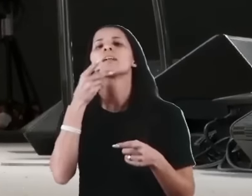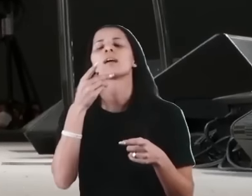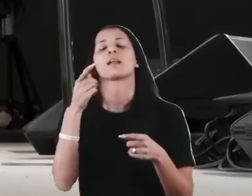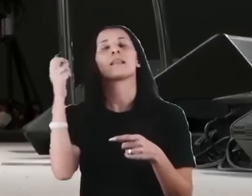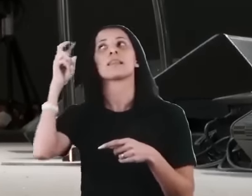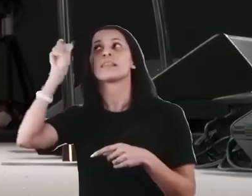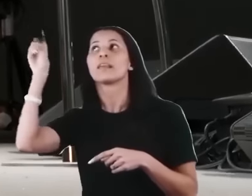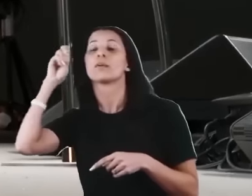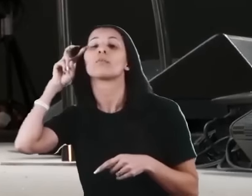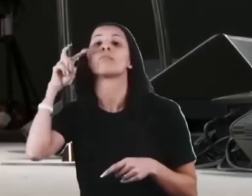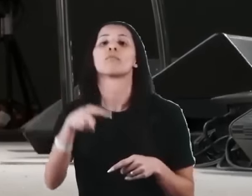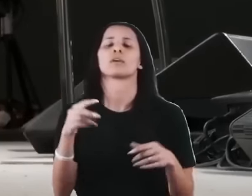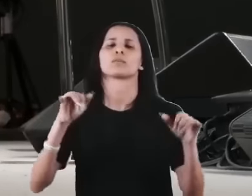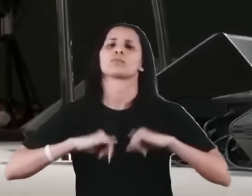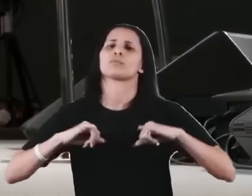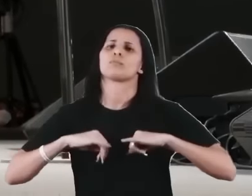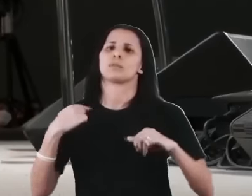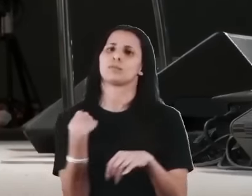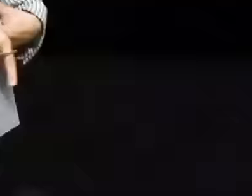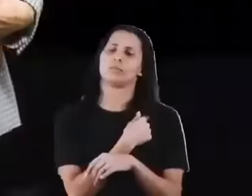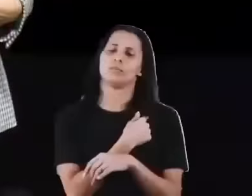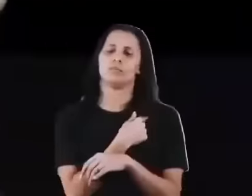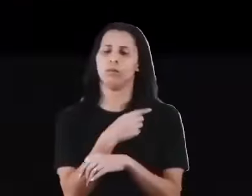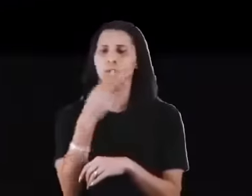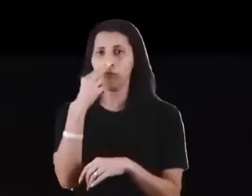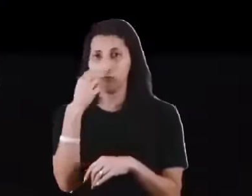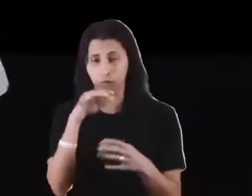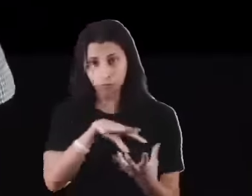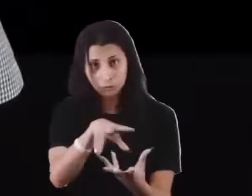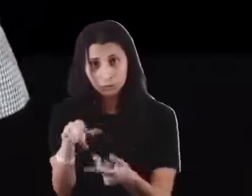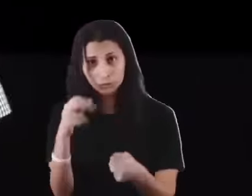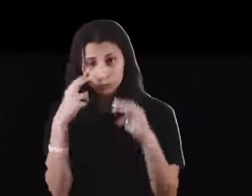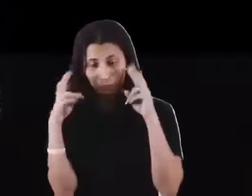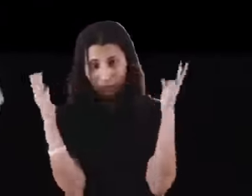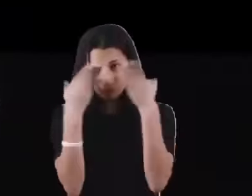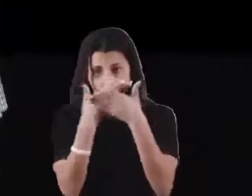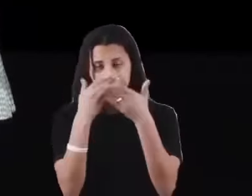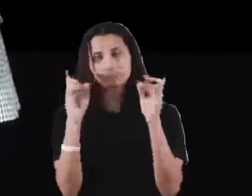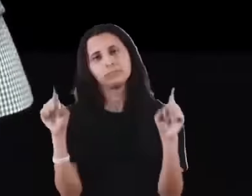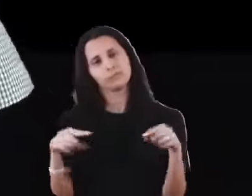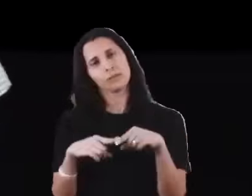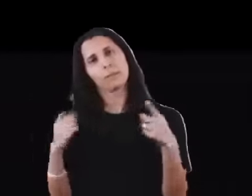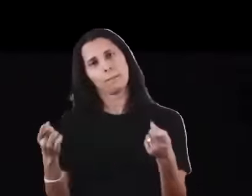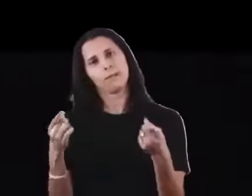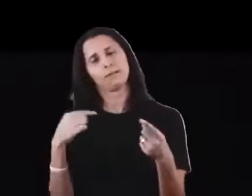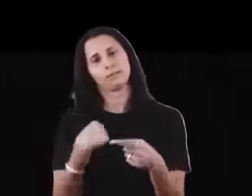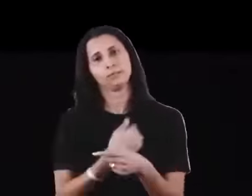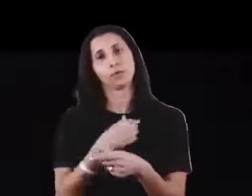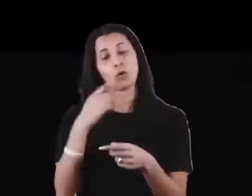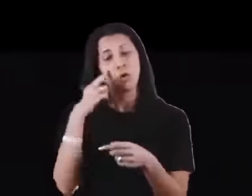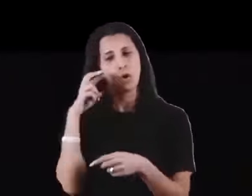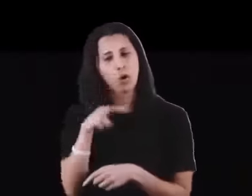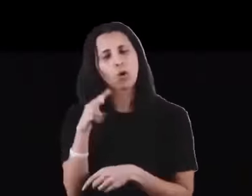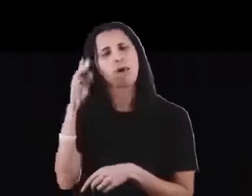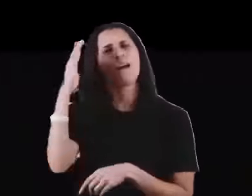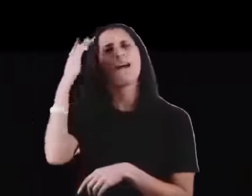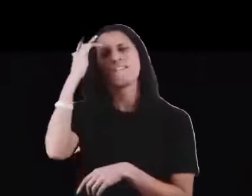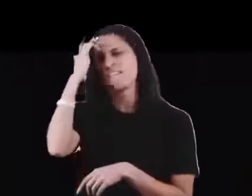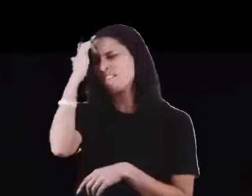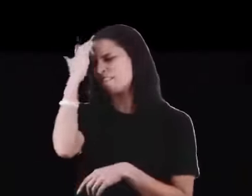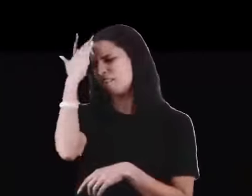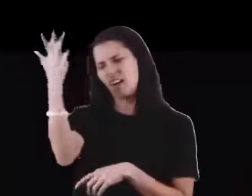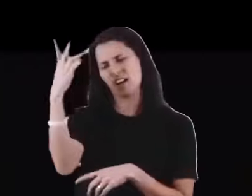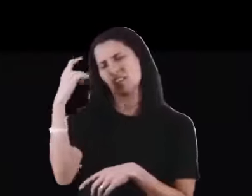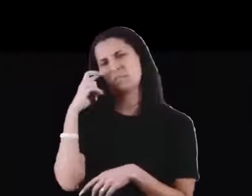sofrimento Mesmo que o mundo não nos enxergue o que venhamos e convenhamos é muito fácil enxergar gente importante